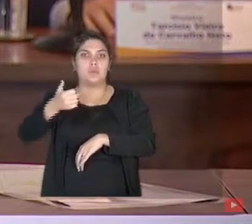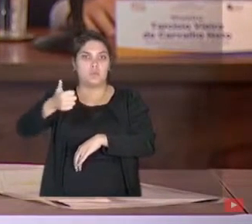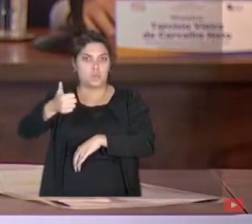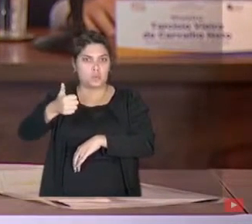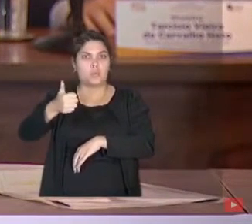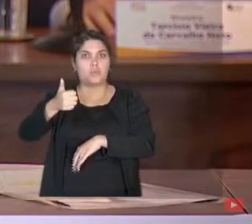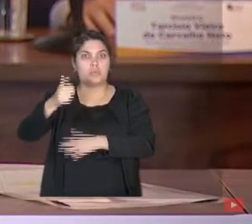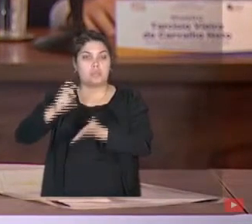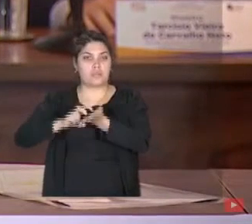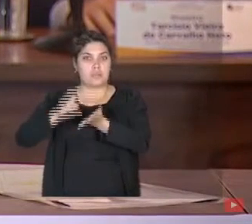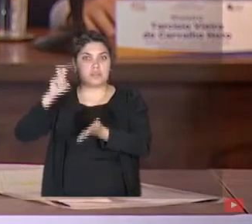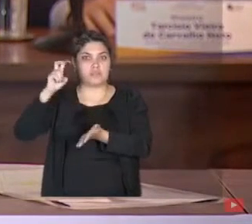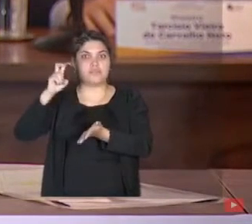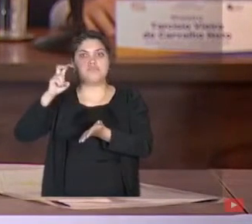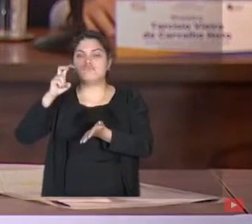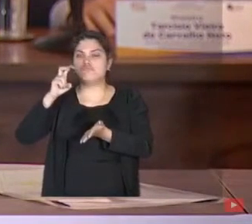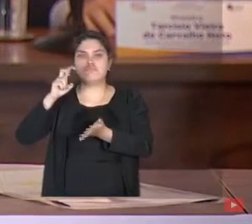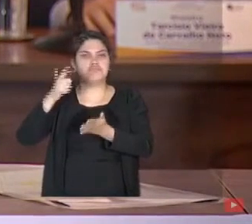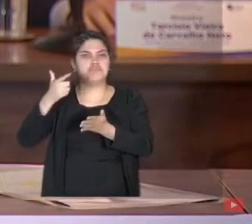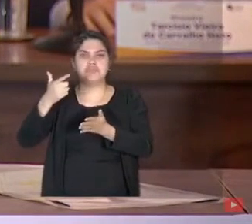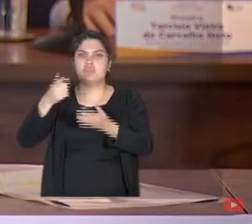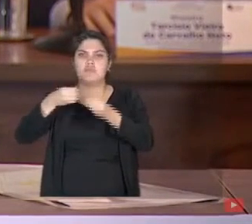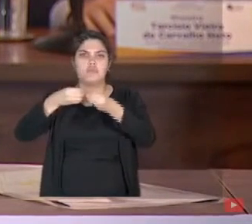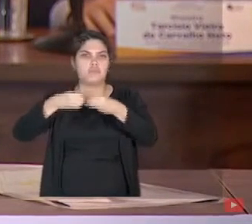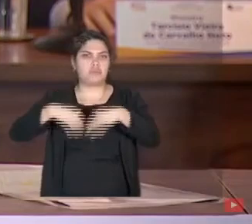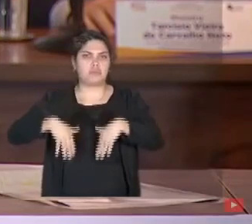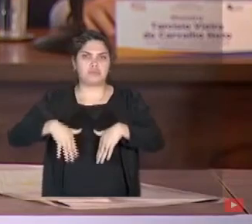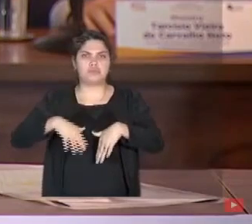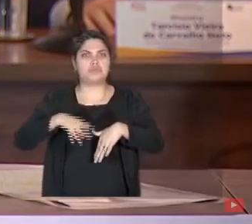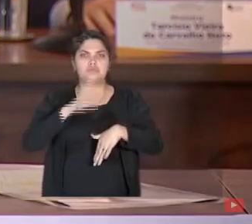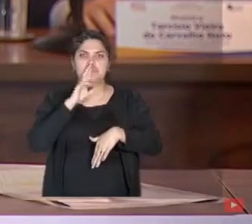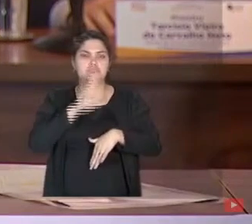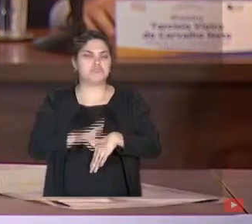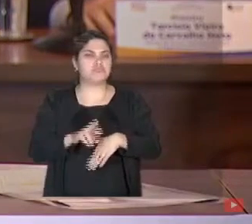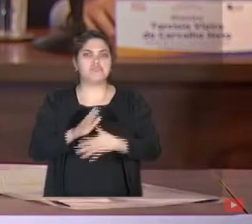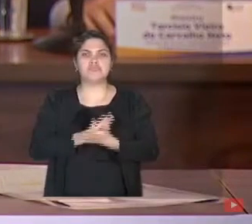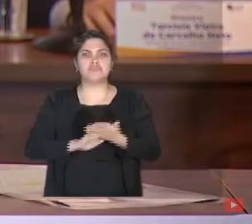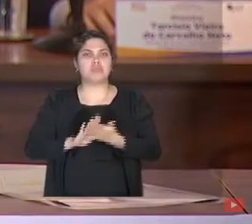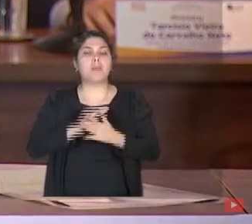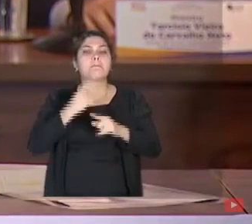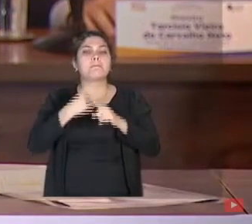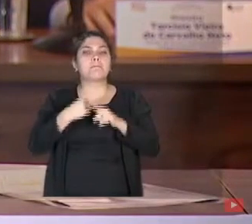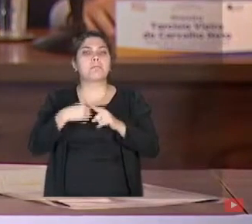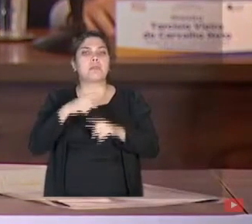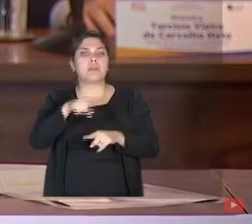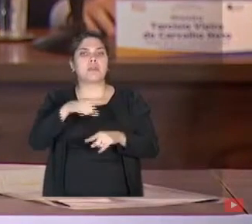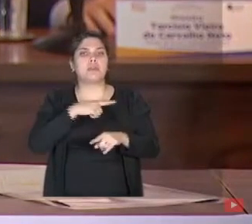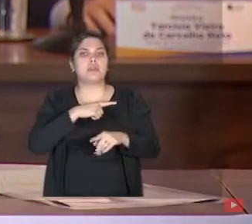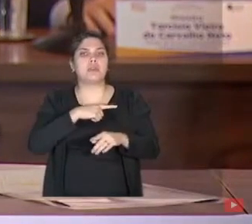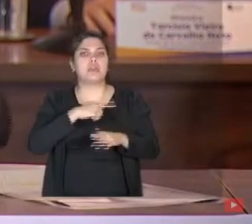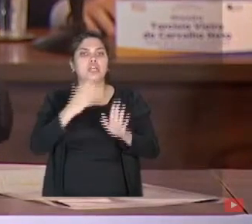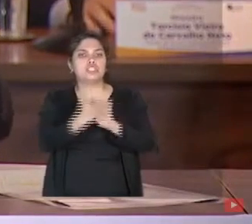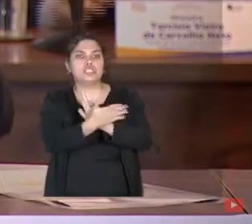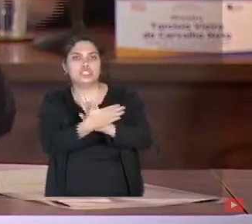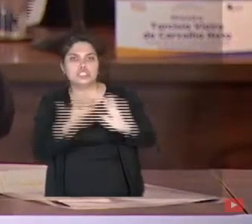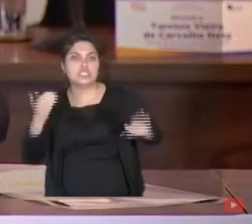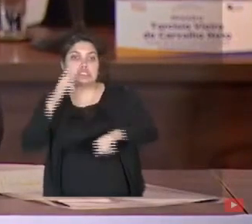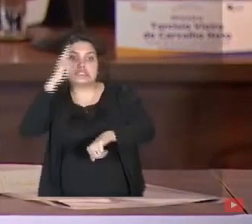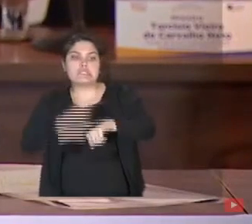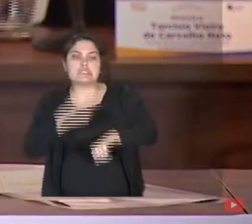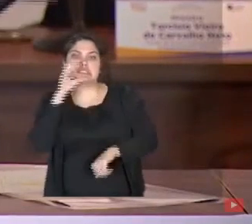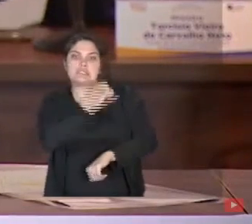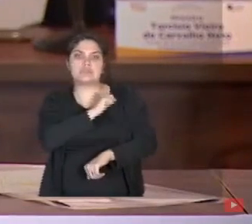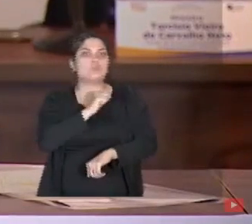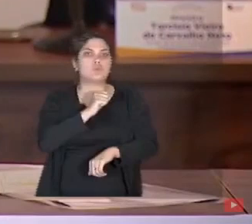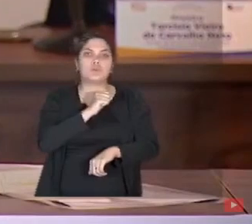10h41 da manhã não produziu nenhum resultado, simplesmente porque ele foi repelido a tempo e a hora